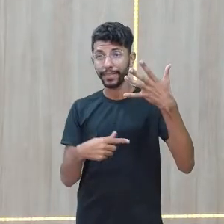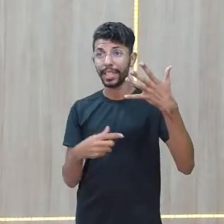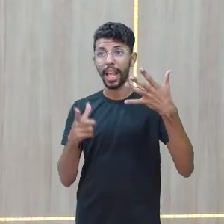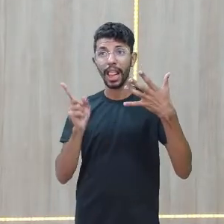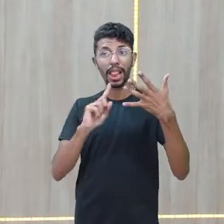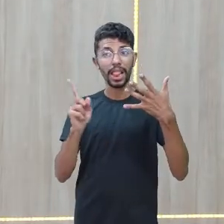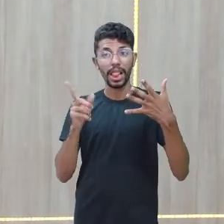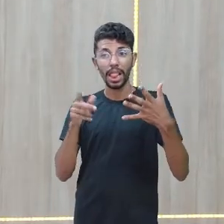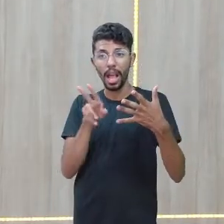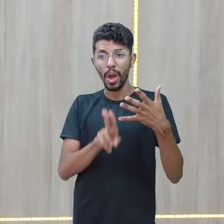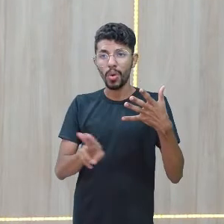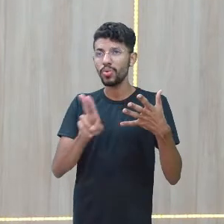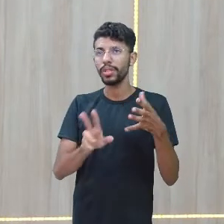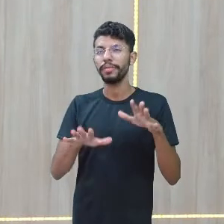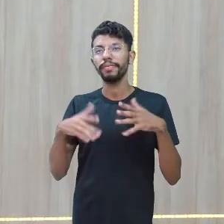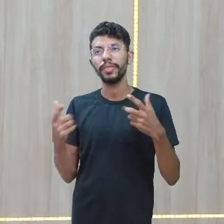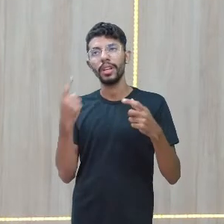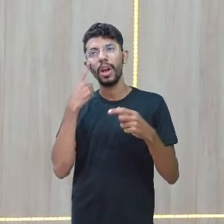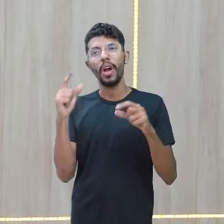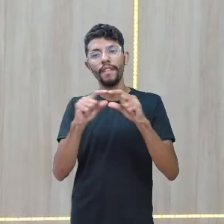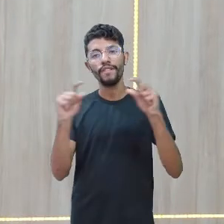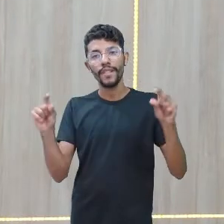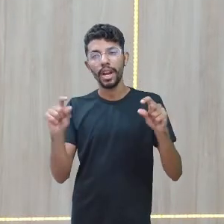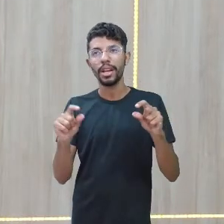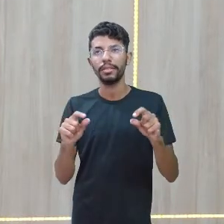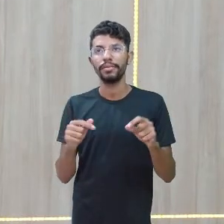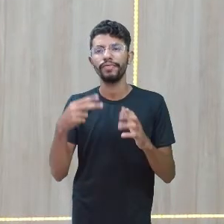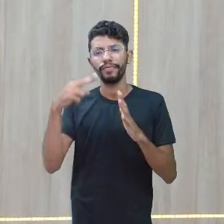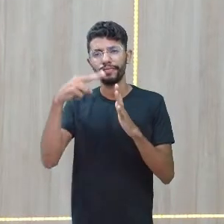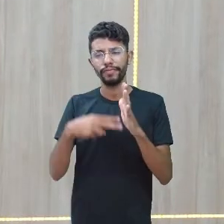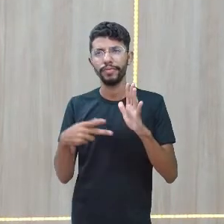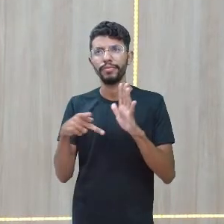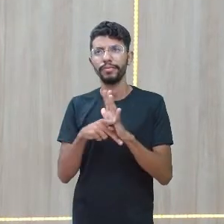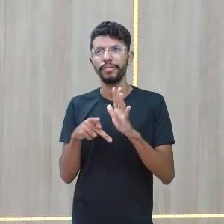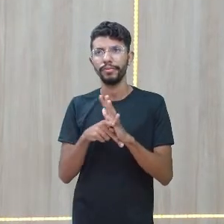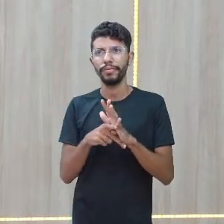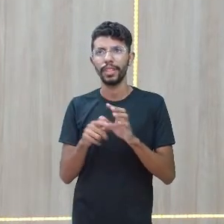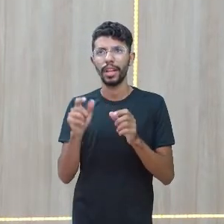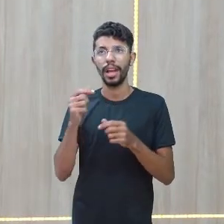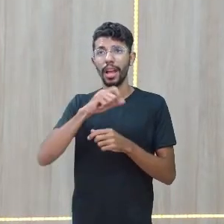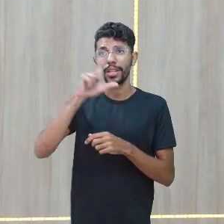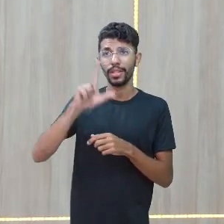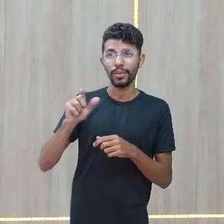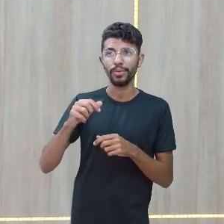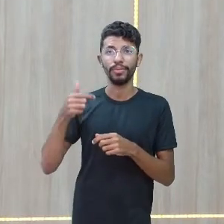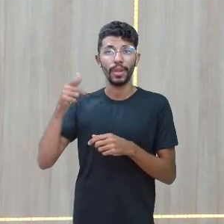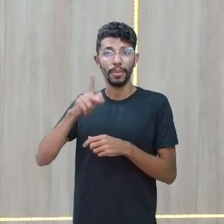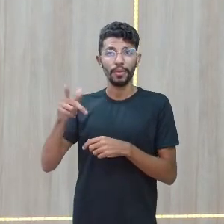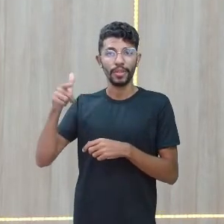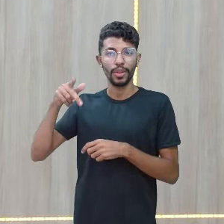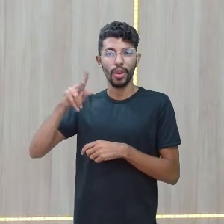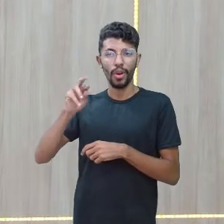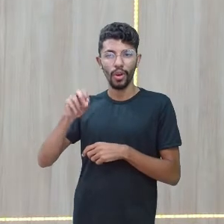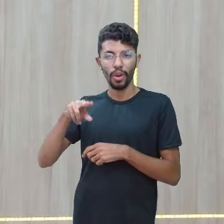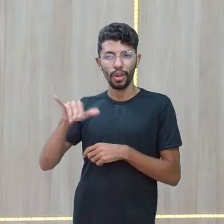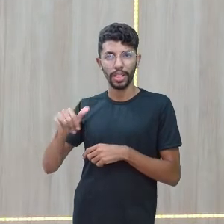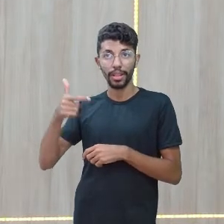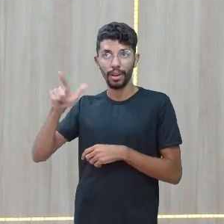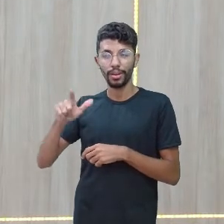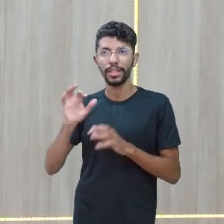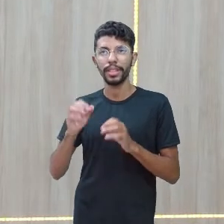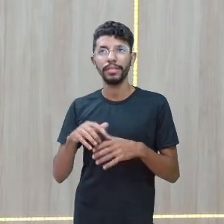é que fica aqui em frases? Eu vou ler uma, a azulzinha, o professor Rony lê a outra, tá? Olha lá. Don't open the